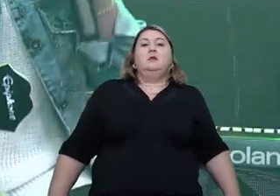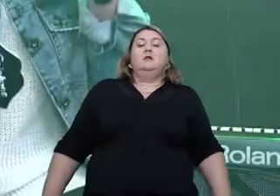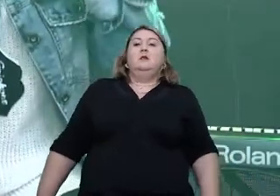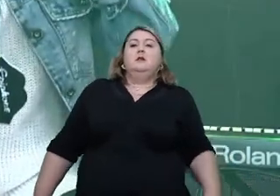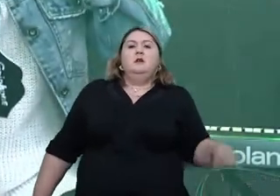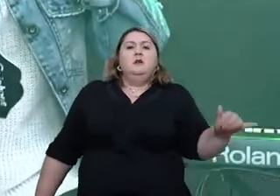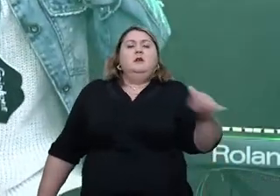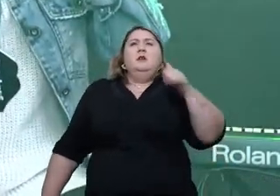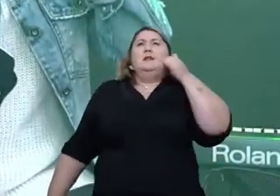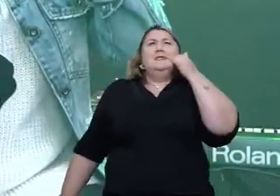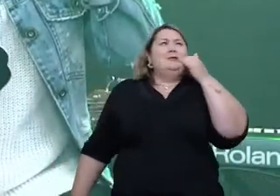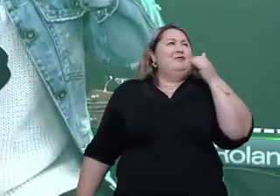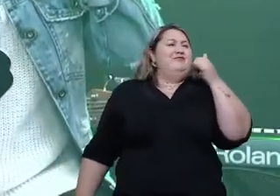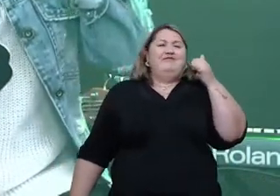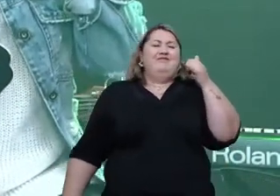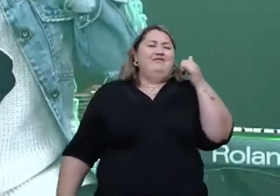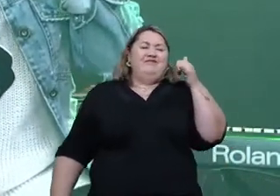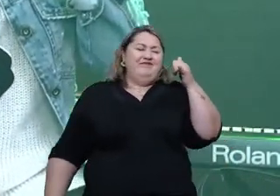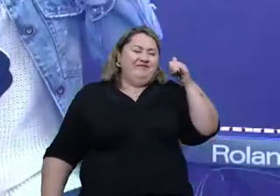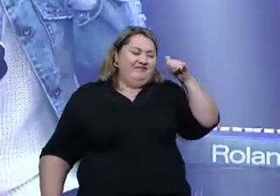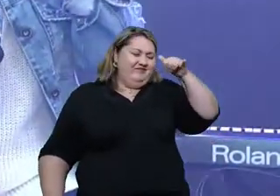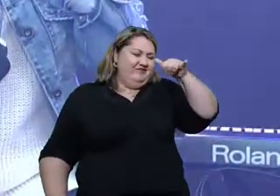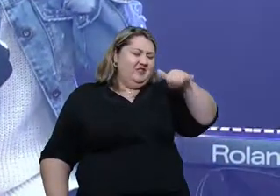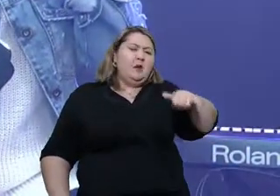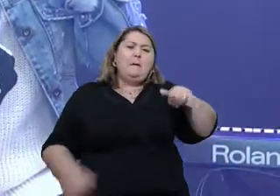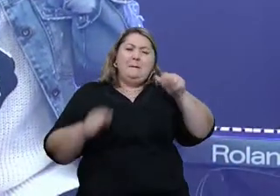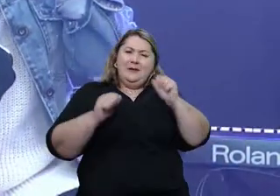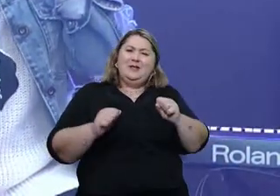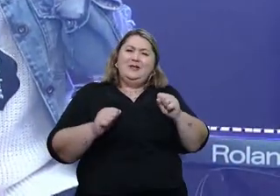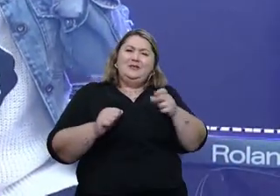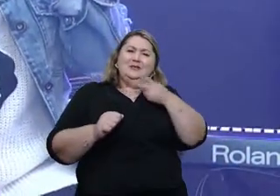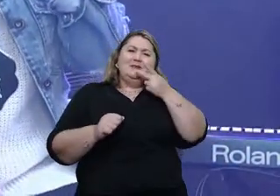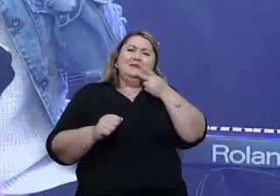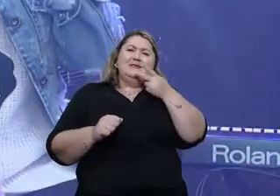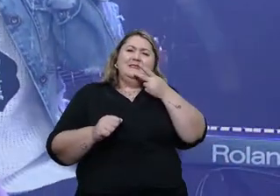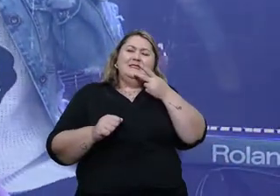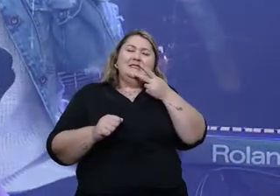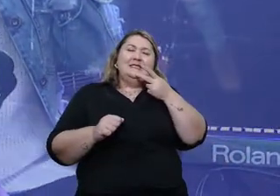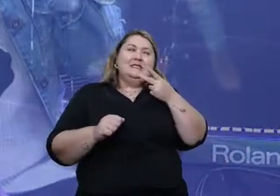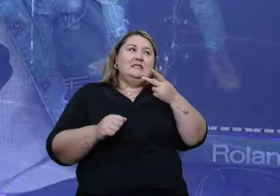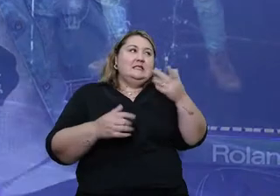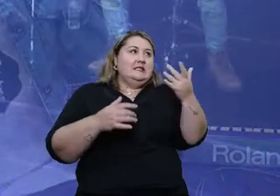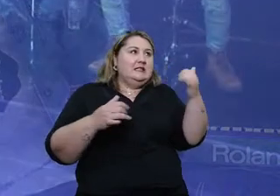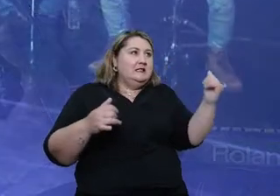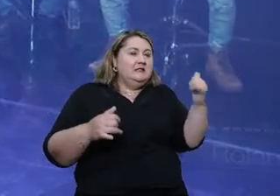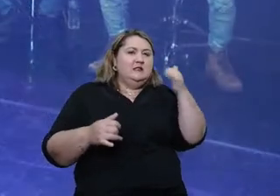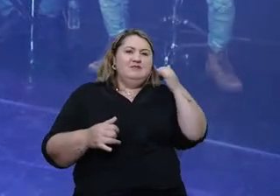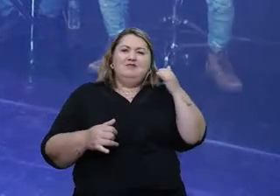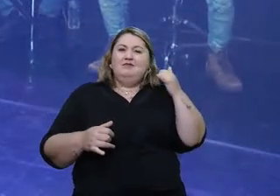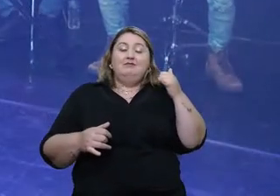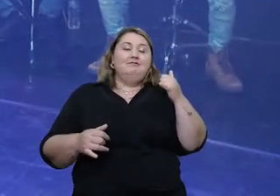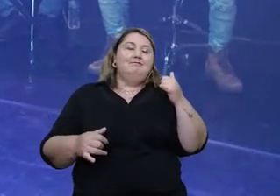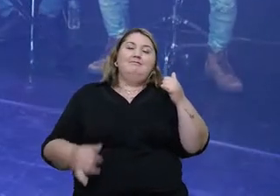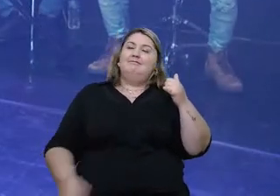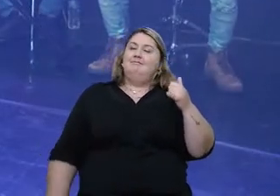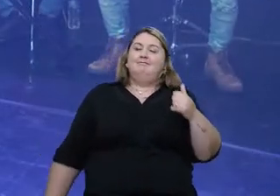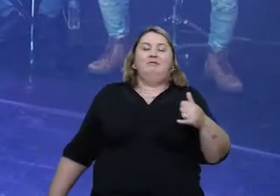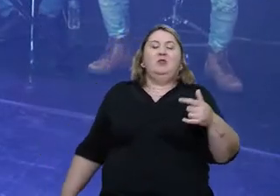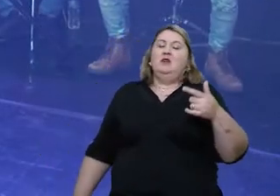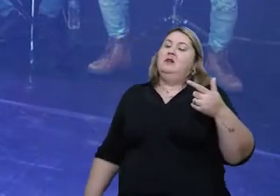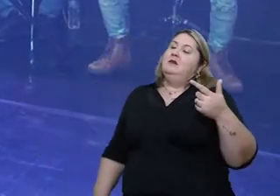Quando o telefone toca, você já não quer atender. Pode ser ele do outro lado pra falar com você.